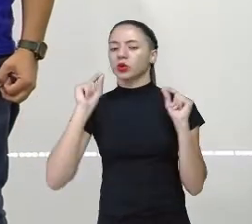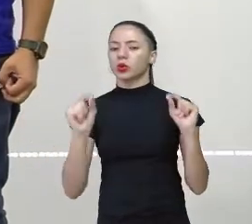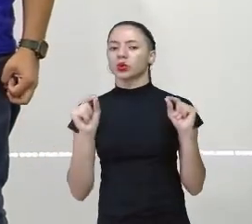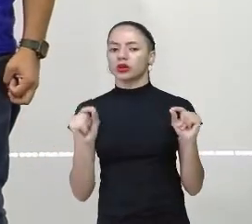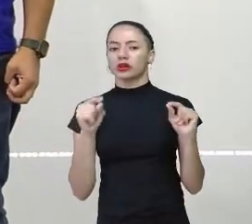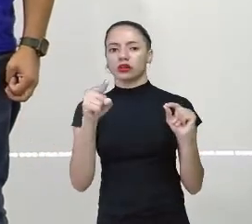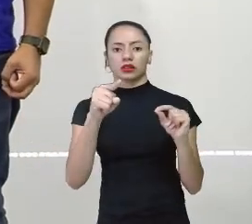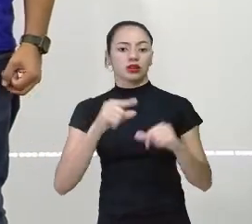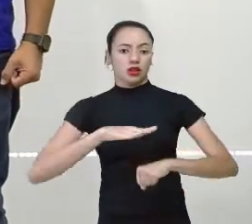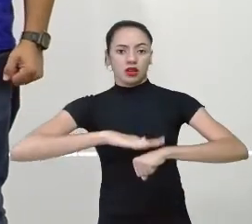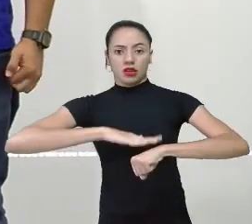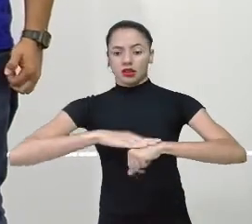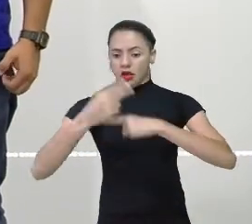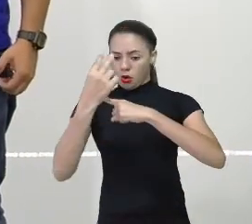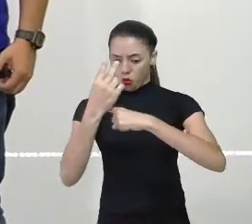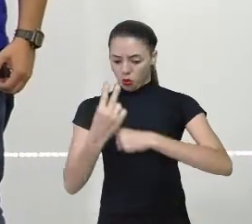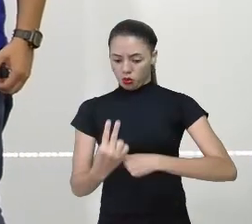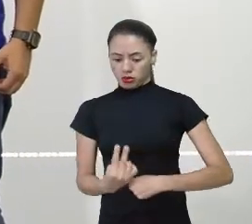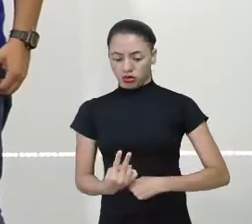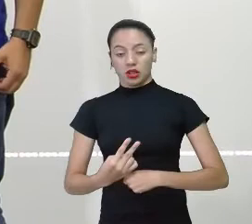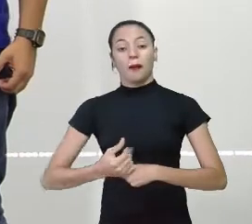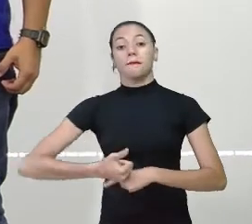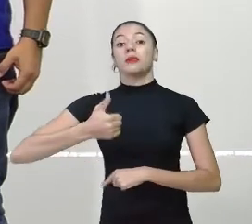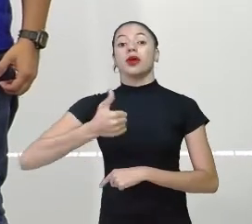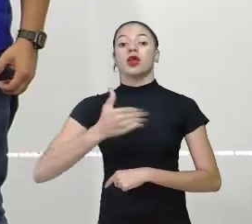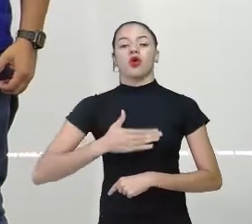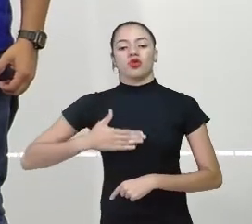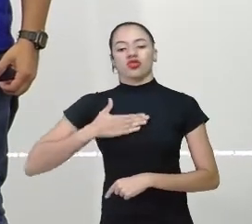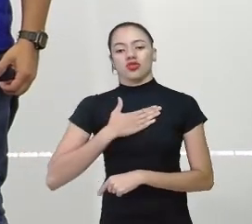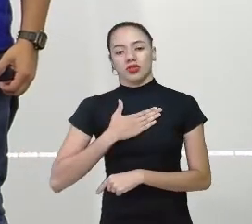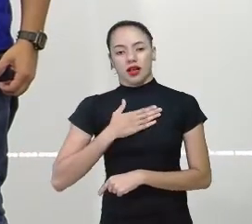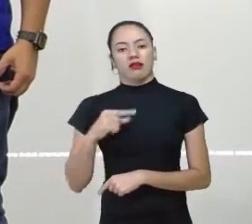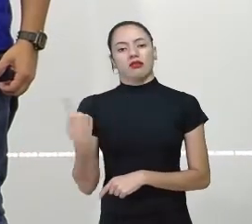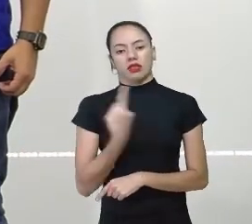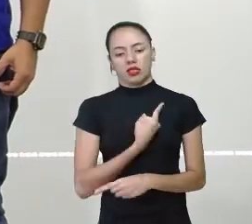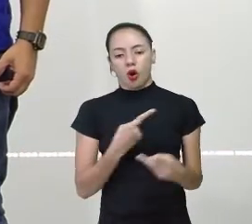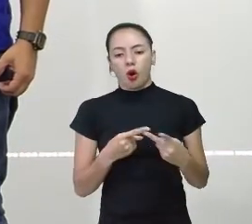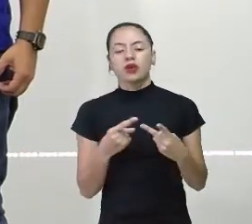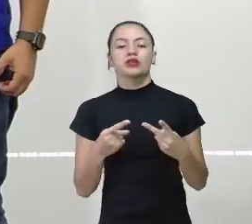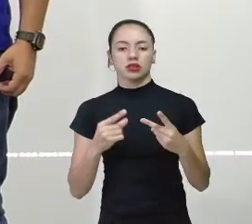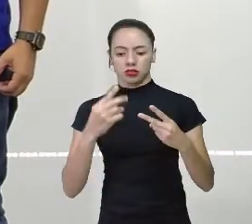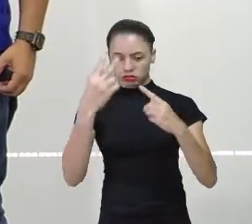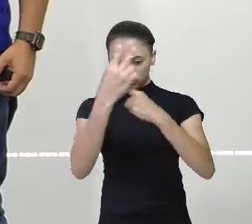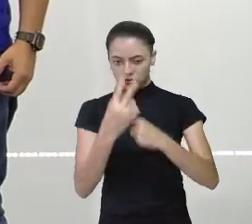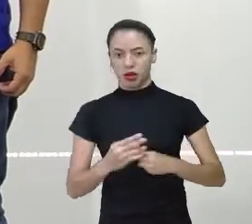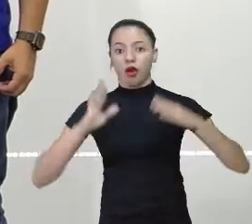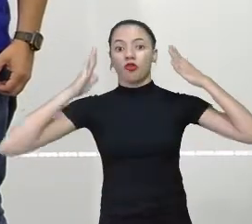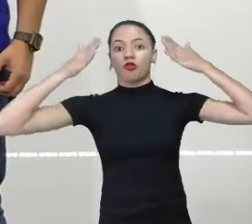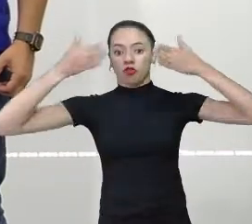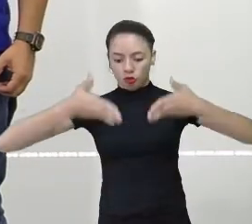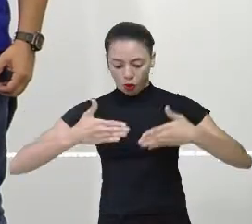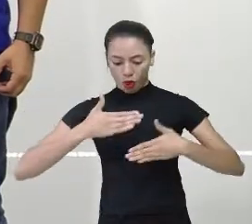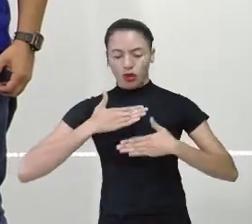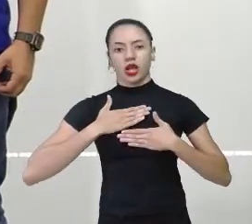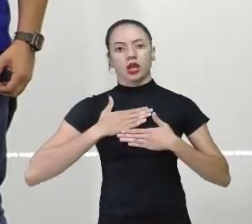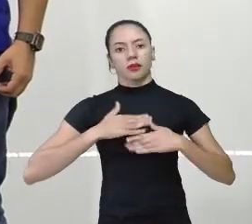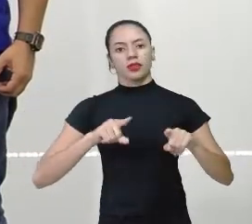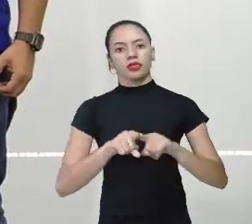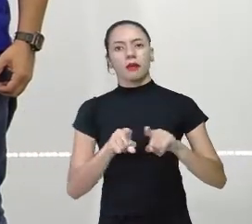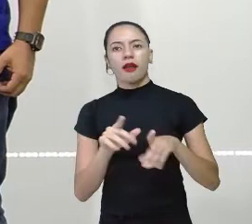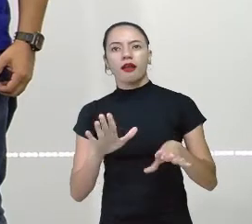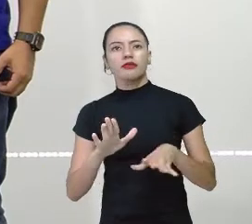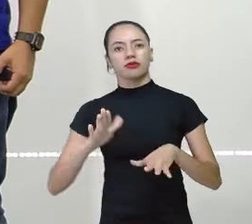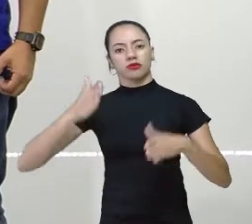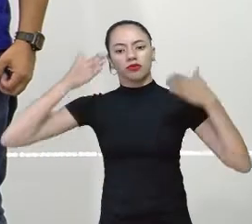esse autocuidado, de a gente primeiro gostar da gente, de cuidar da gente, ter foco maior, ter uma meta maior, de se instruir